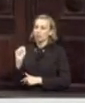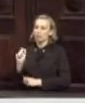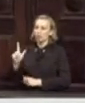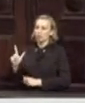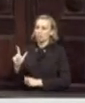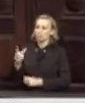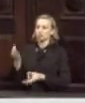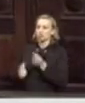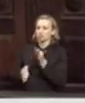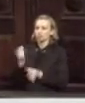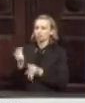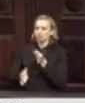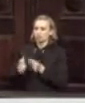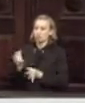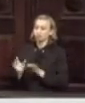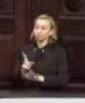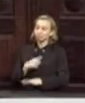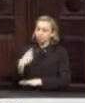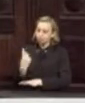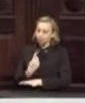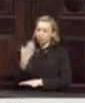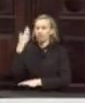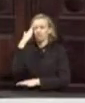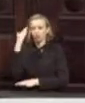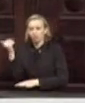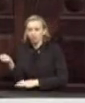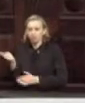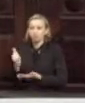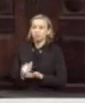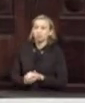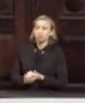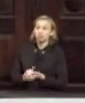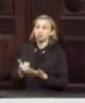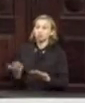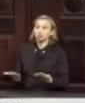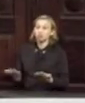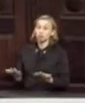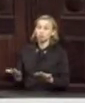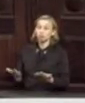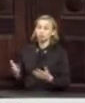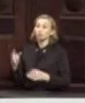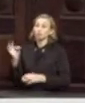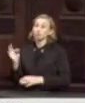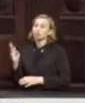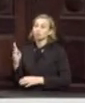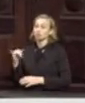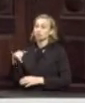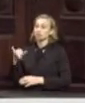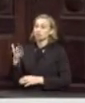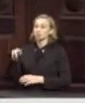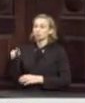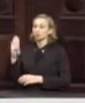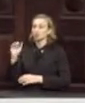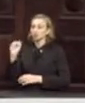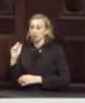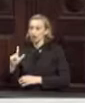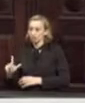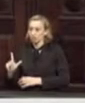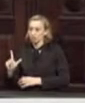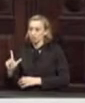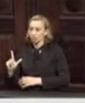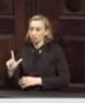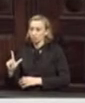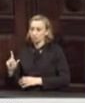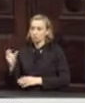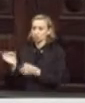que isso é inexequível. O Tribunal de Justiça não dispõe de espaço prisional